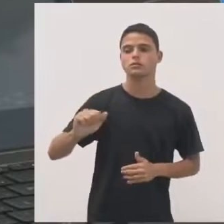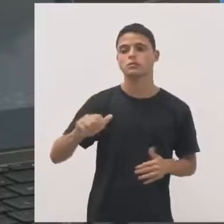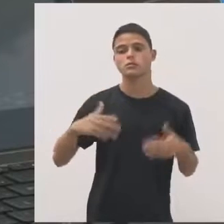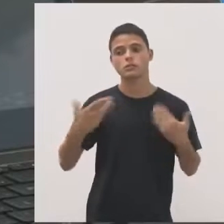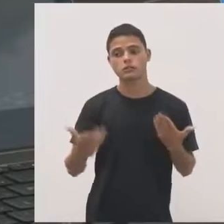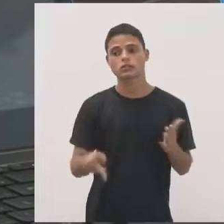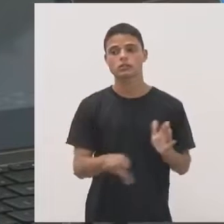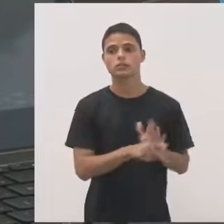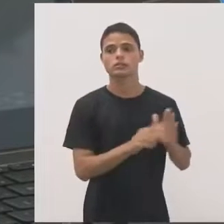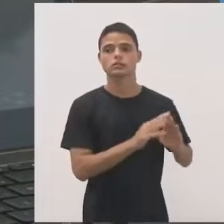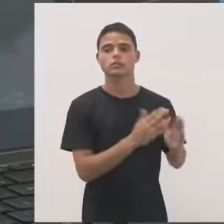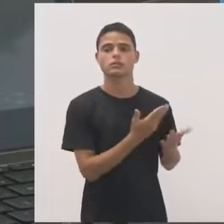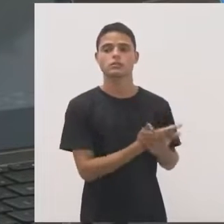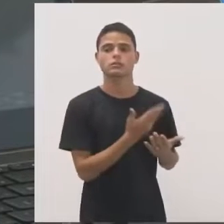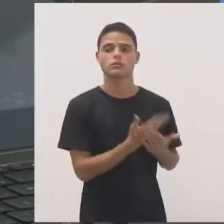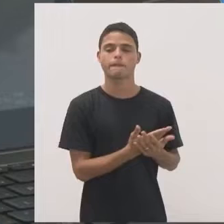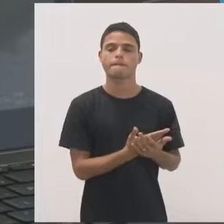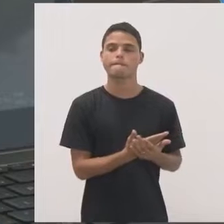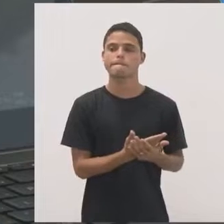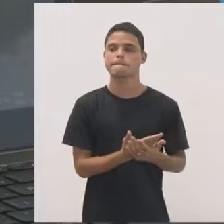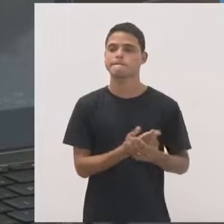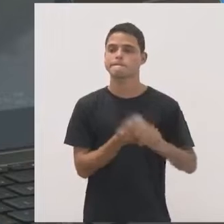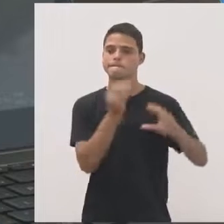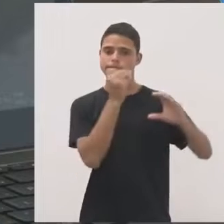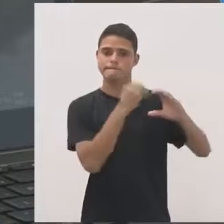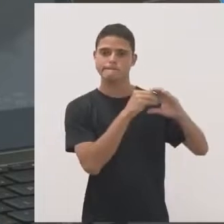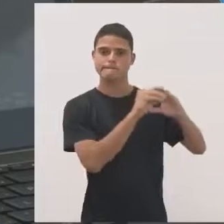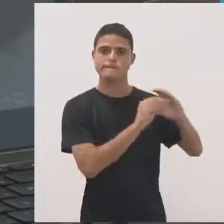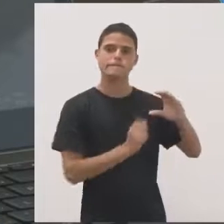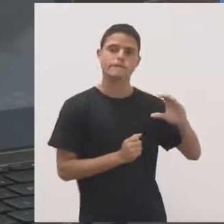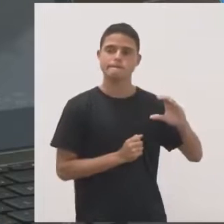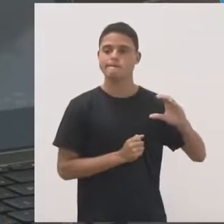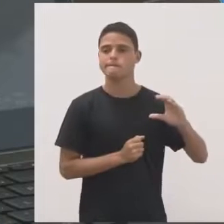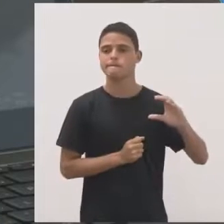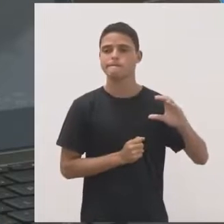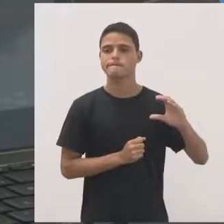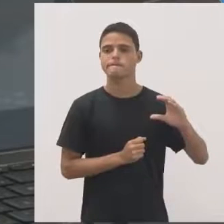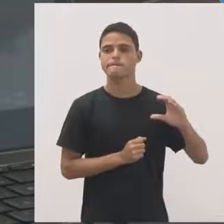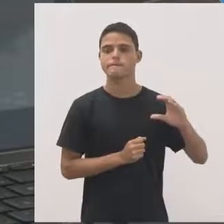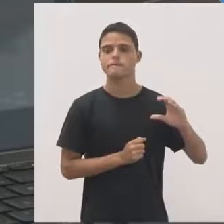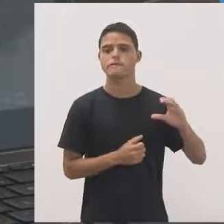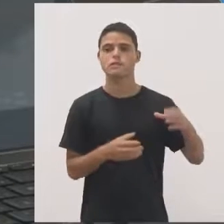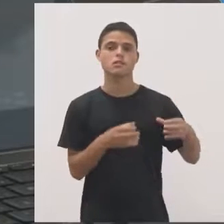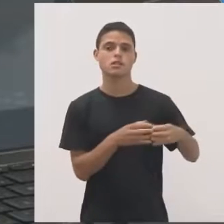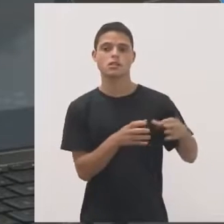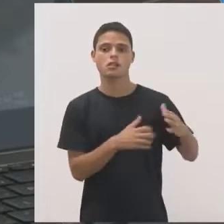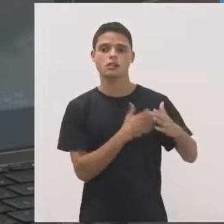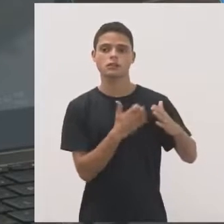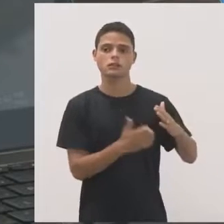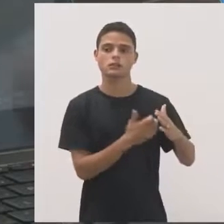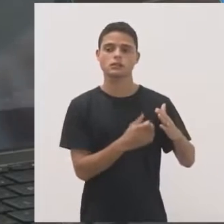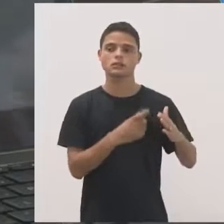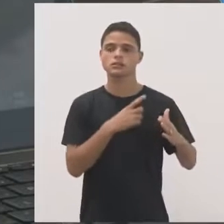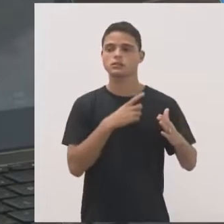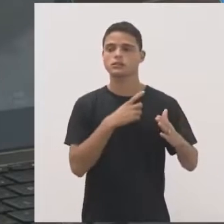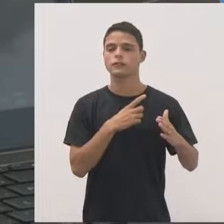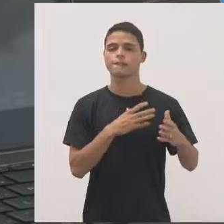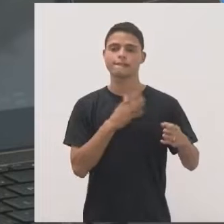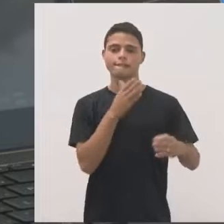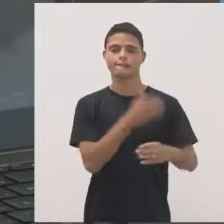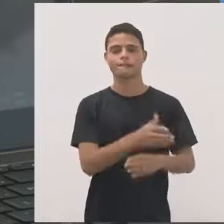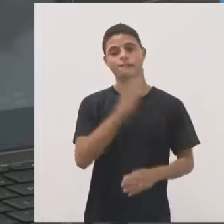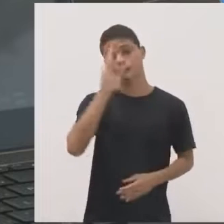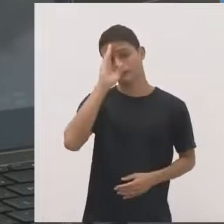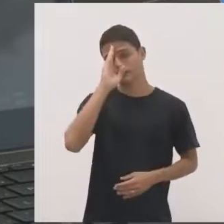da escola. Daí a gente pode pôr o meu da Office, por exemplo. Se eu colocar uma conta corporativa aqui minha, que eu tenho do Office, ele já vai entrar